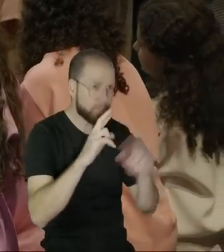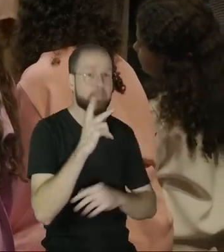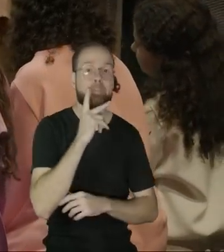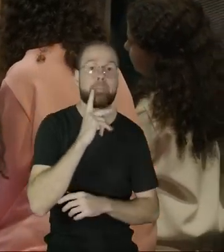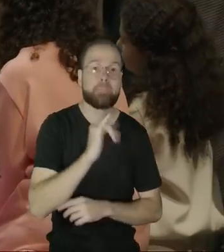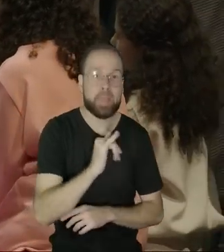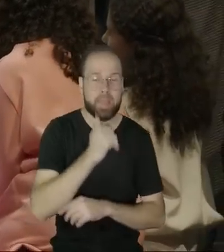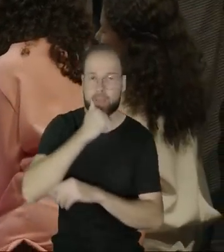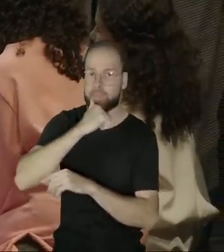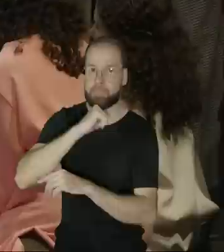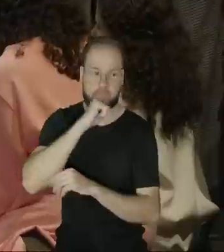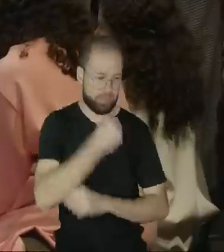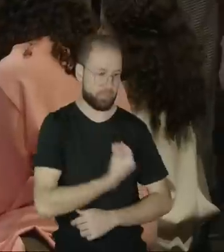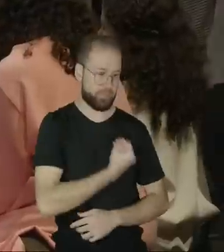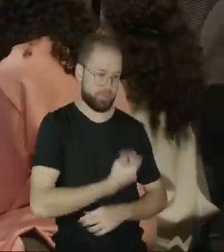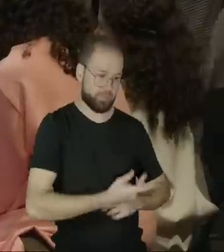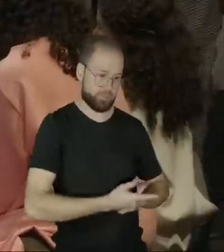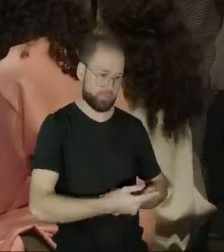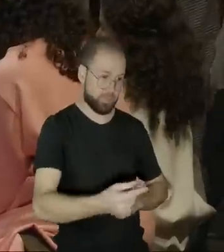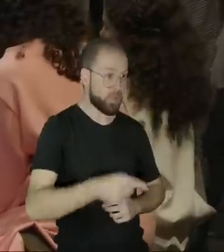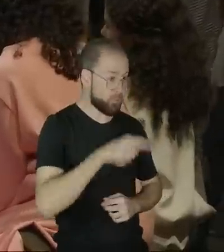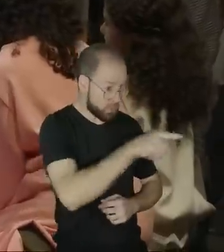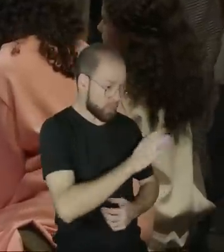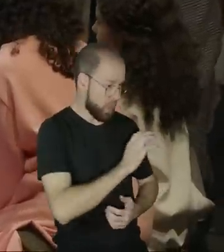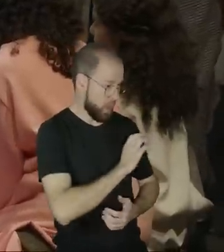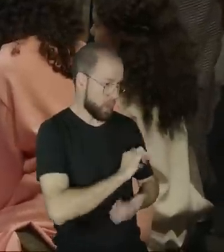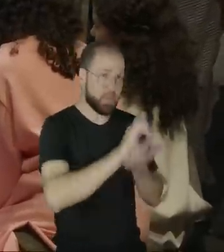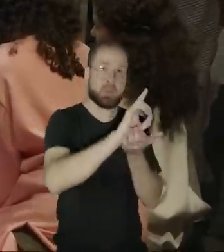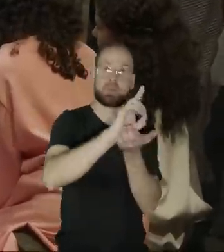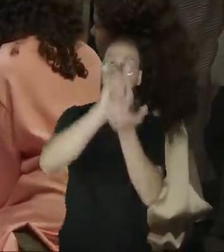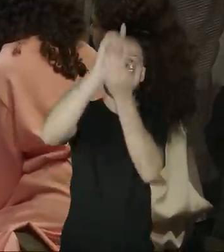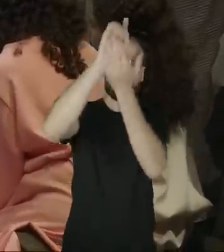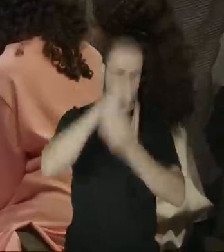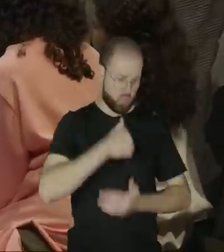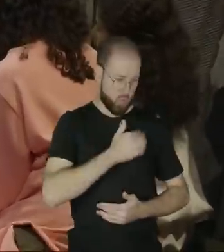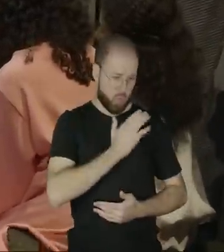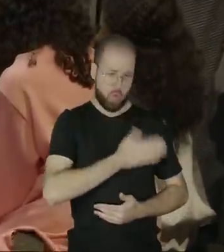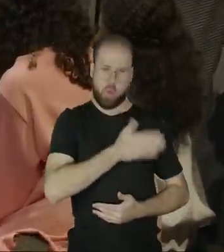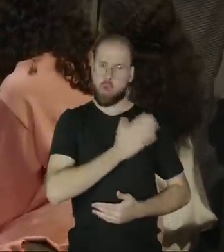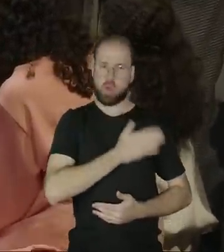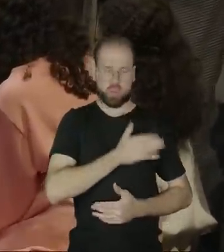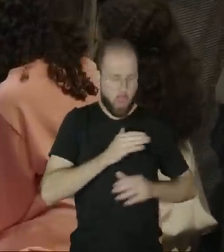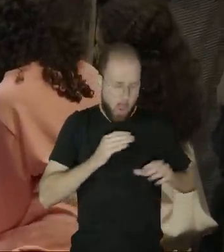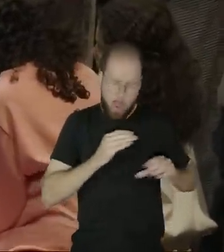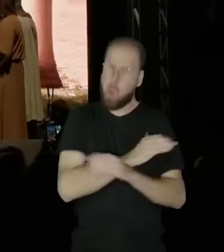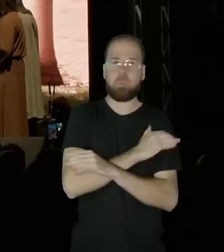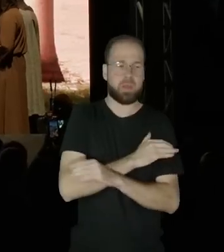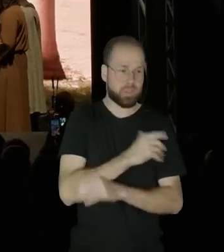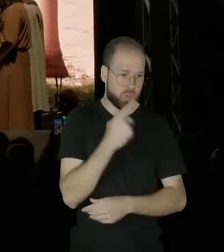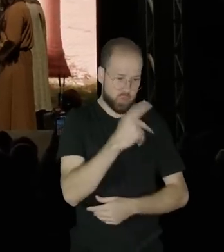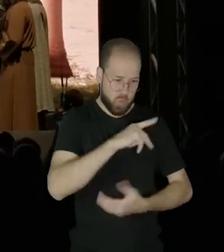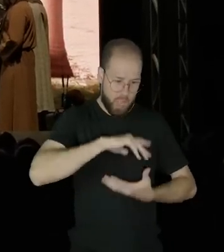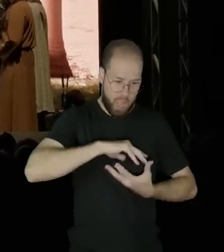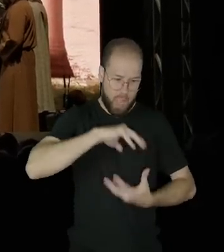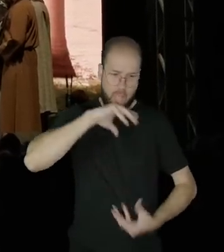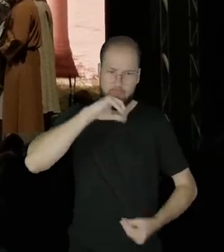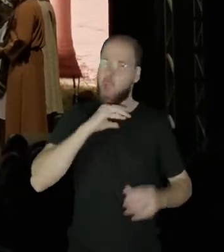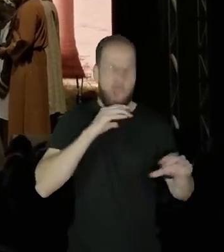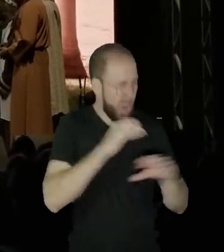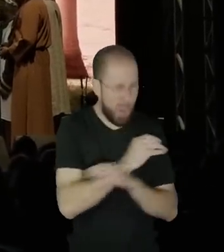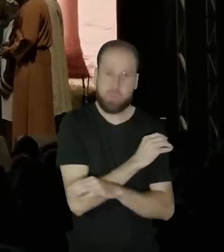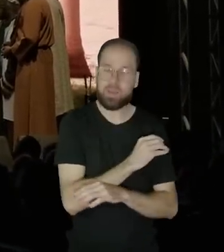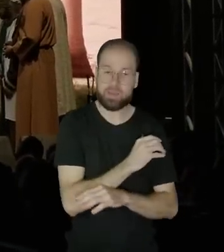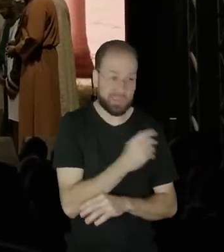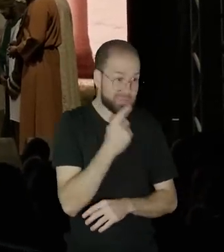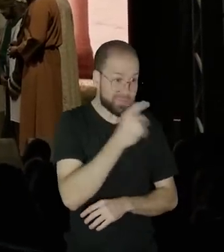terra. Ame o Senhor teu Deus de todo o teu coração, de toda a tua alma e de todo o